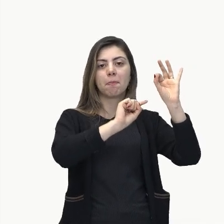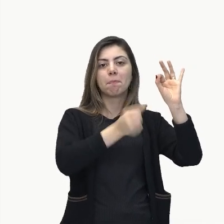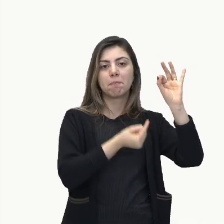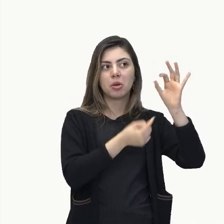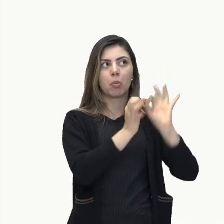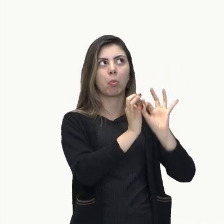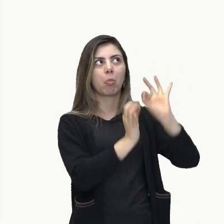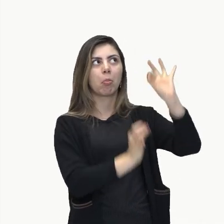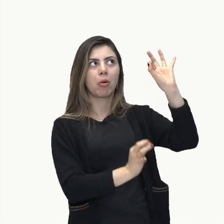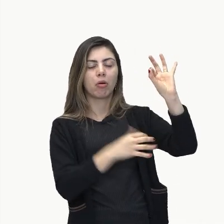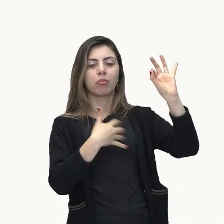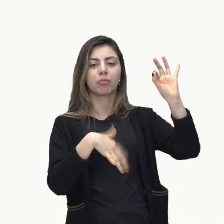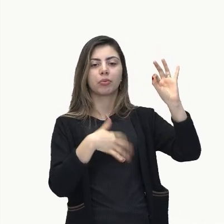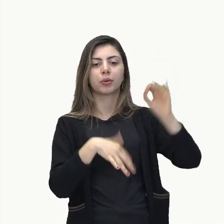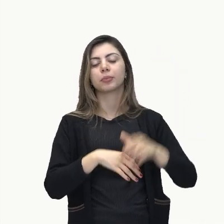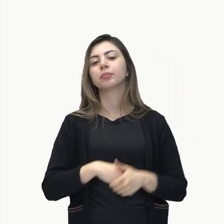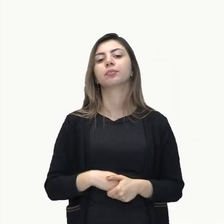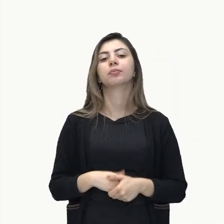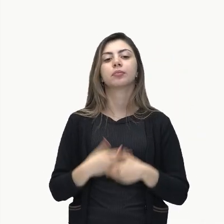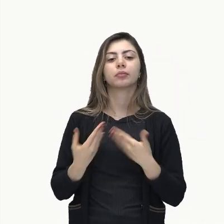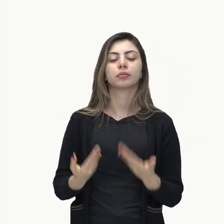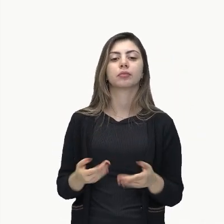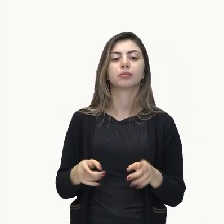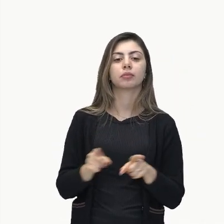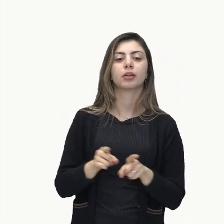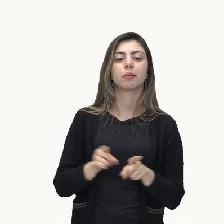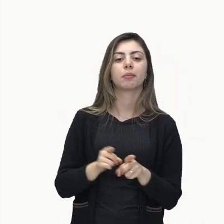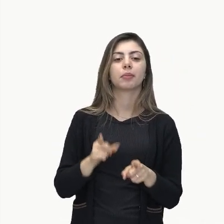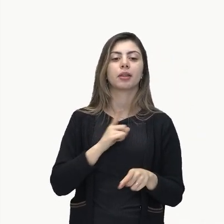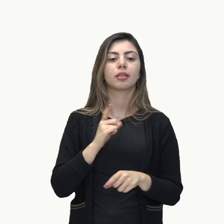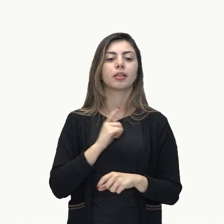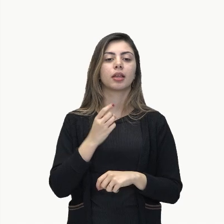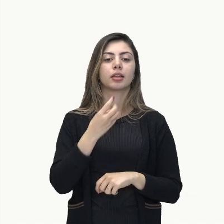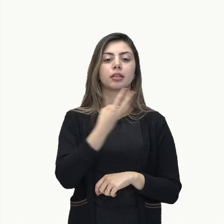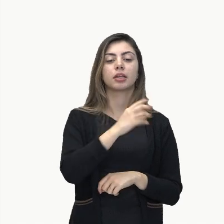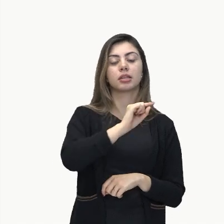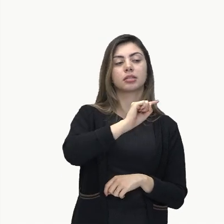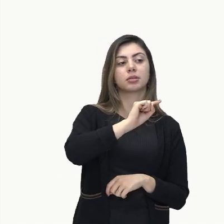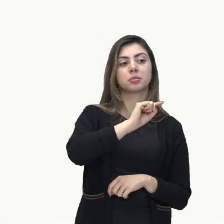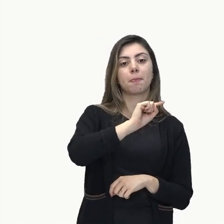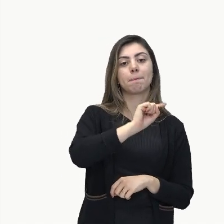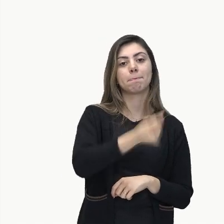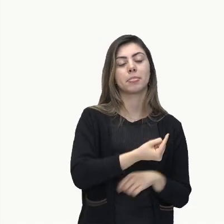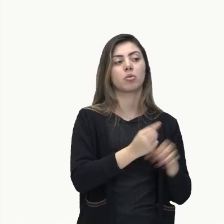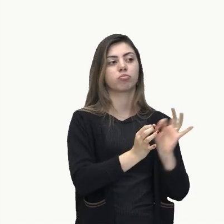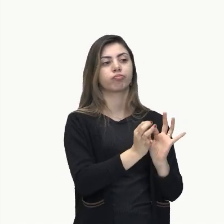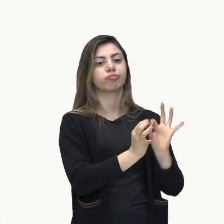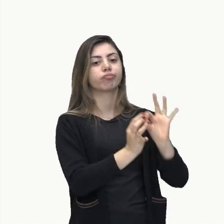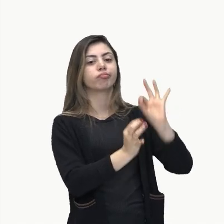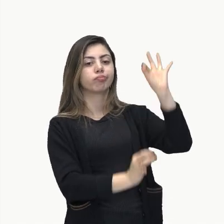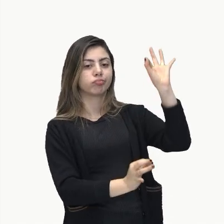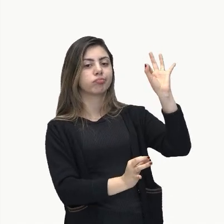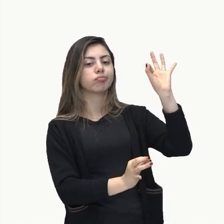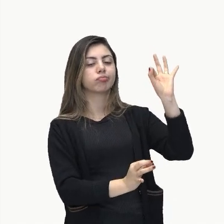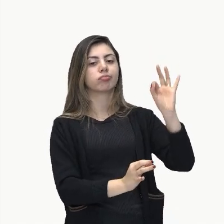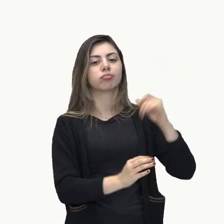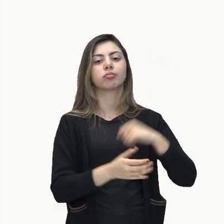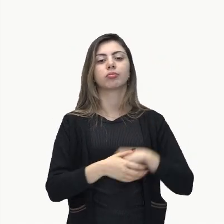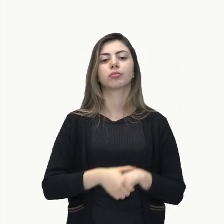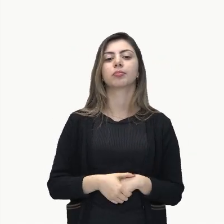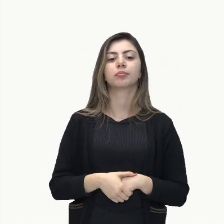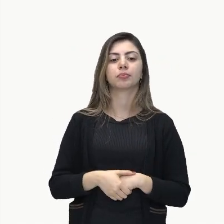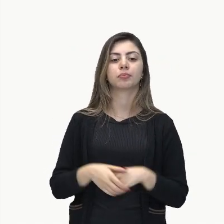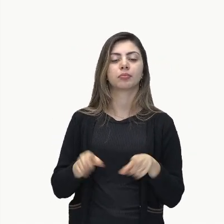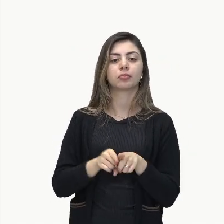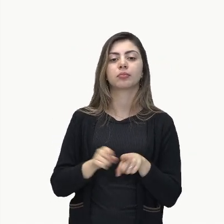você pode ver que nós temos ainda picos a 3.000, quase 4.000 metros, que é o caso do Cuilco, e o